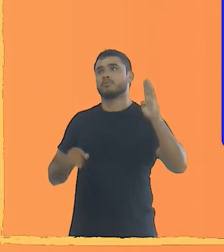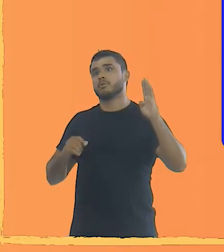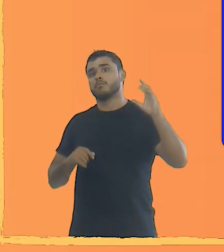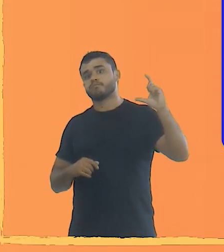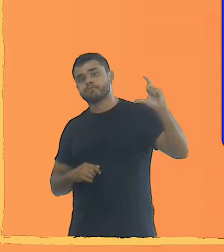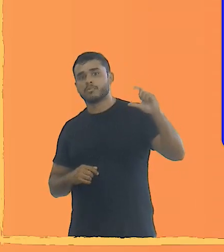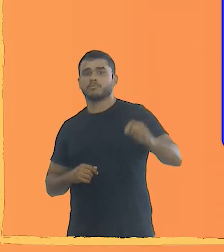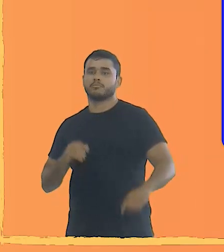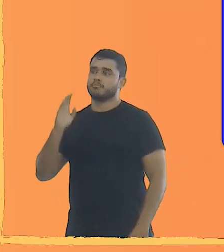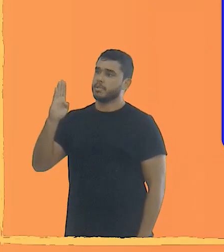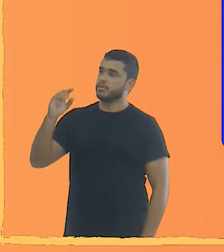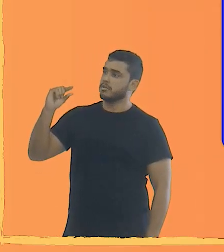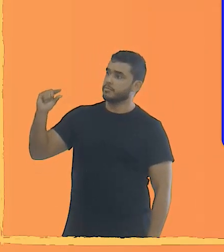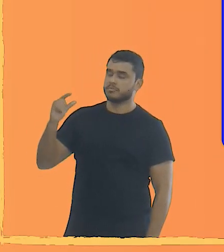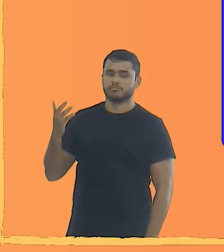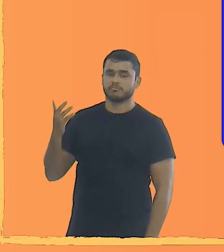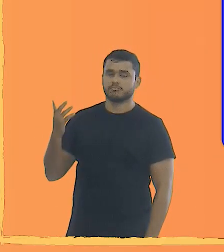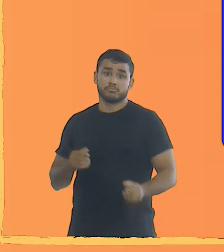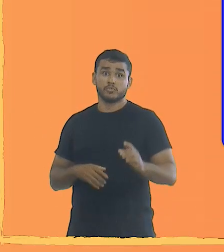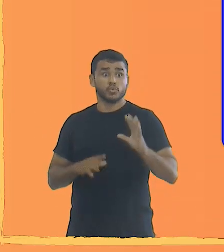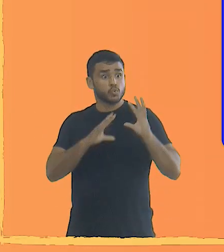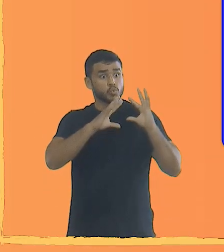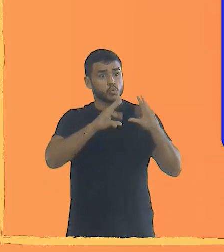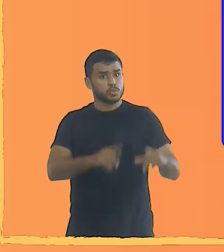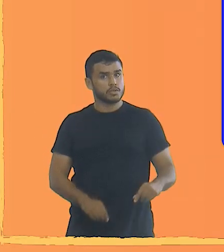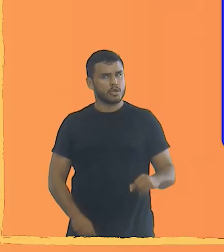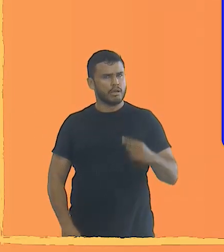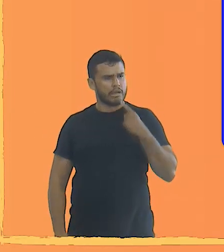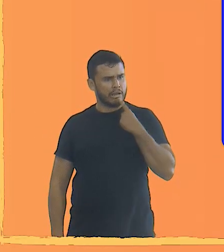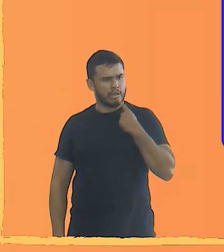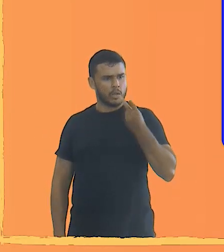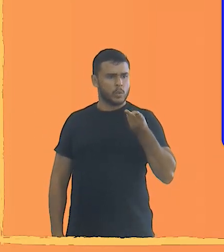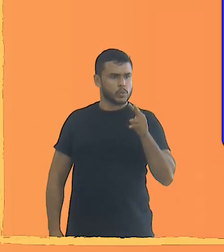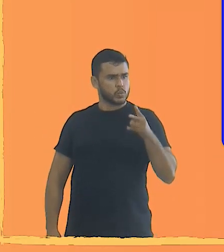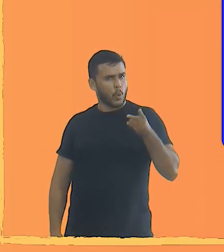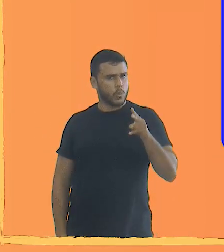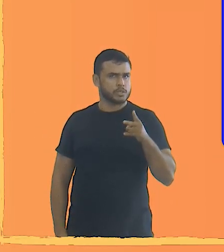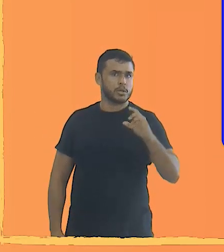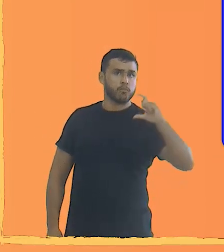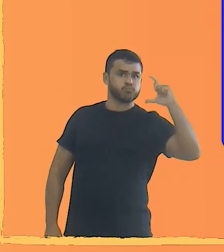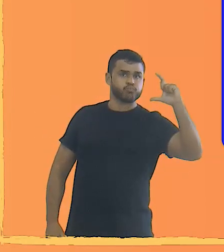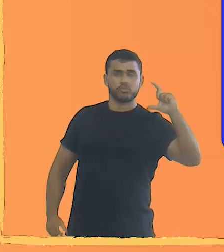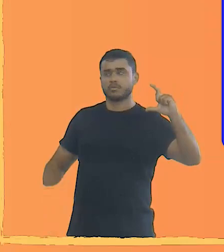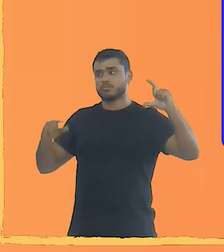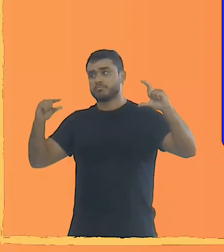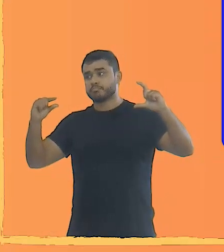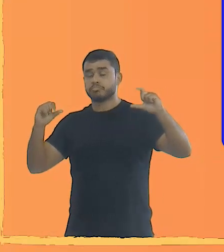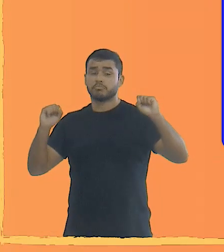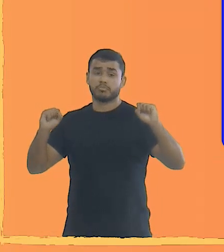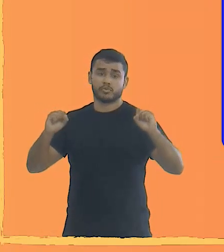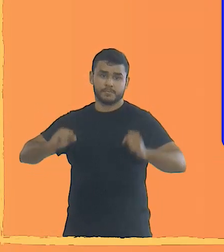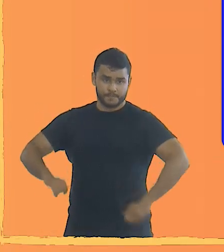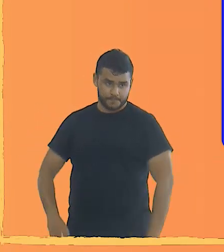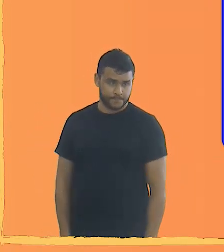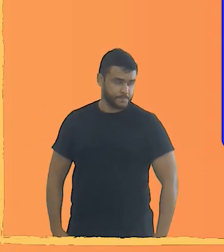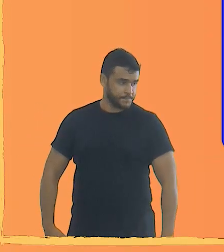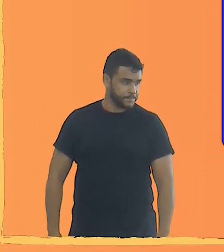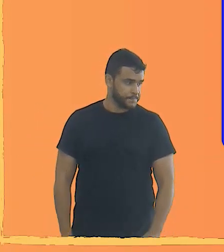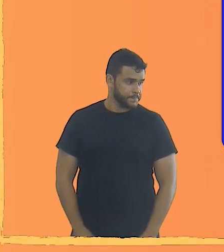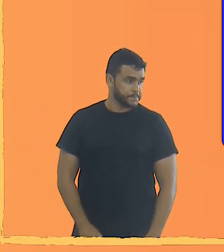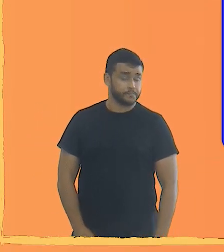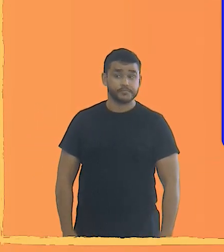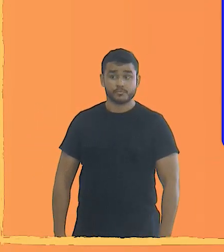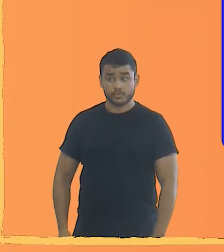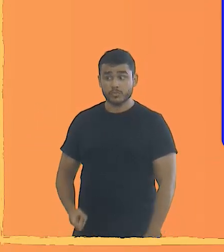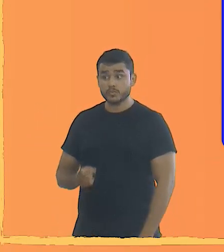de outros tipos de caracteres. Uma forma de avaliar uma alteração no sistema de senhas